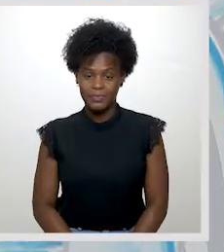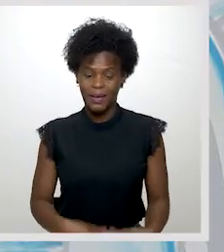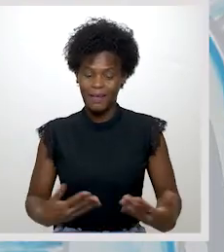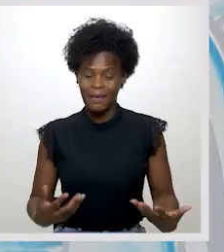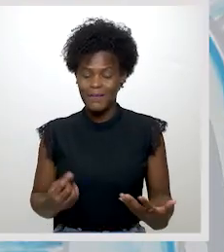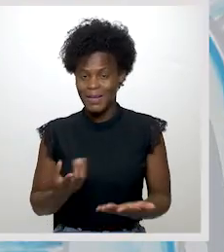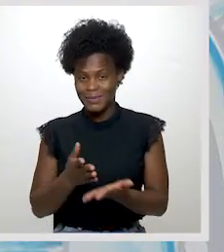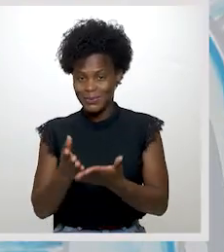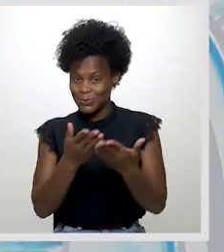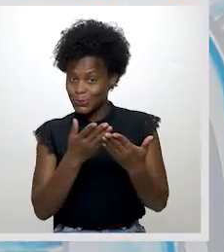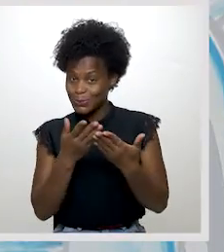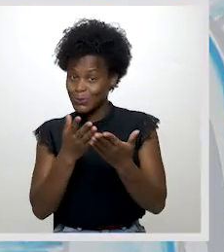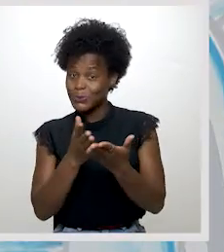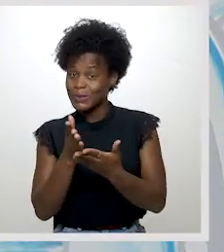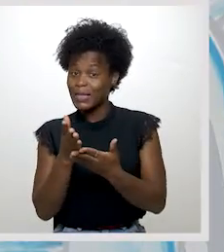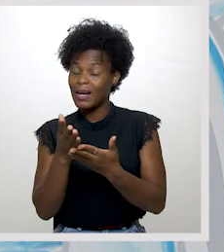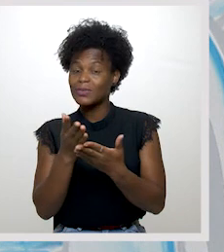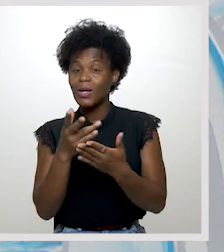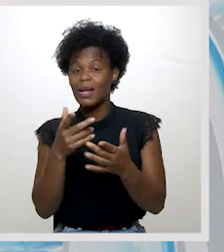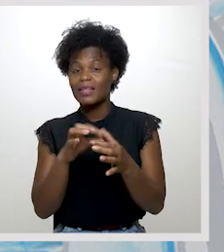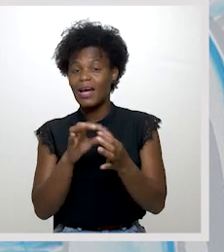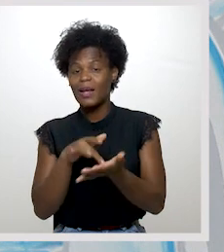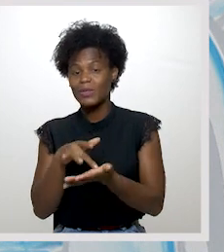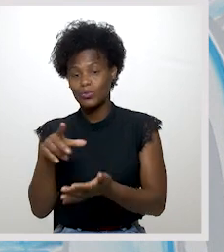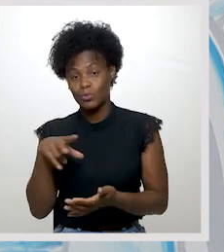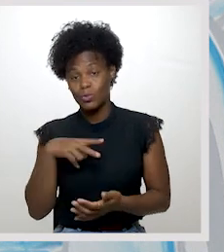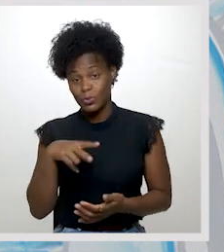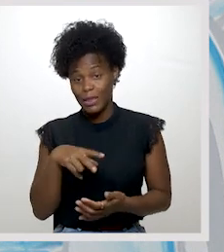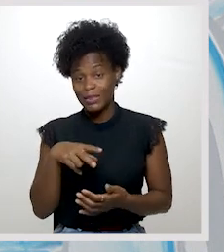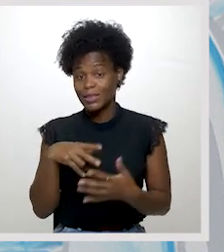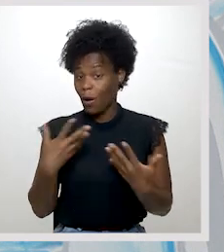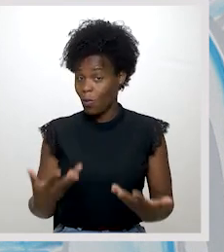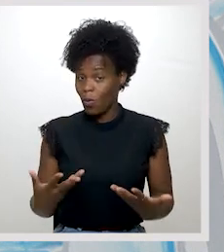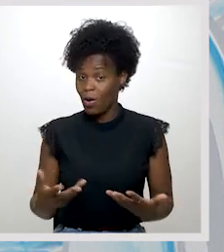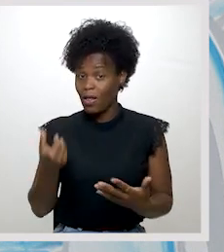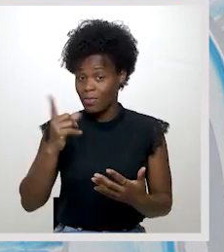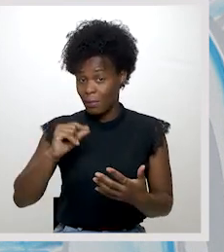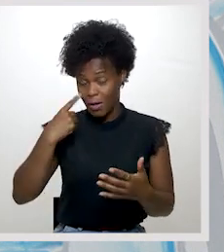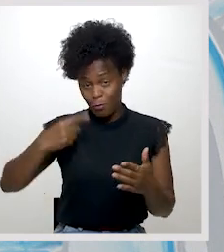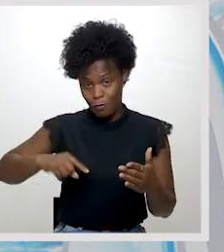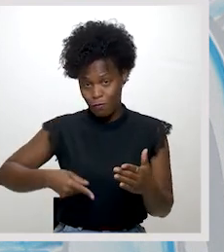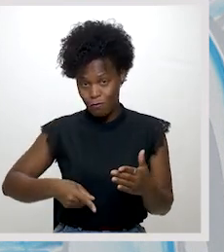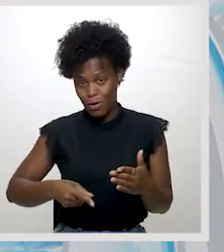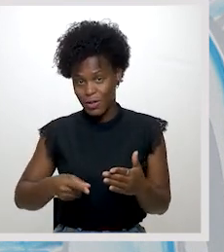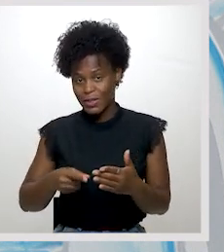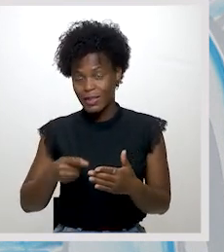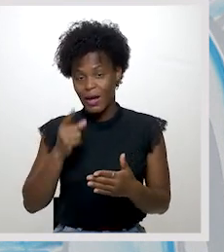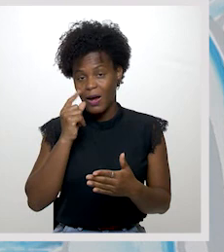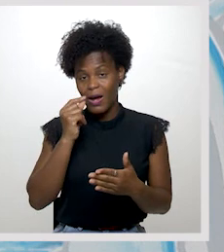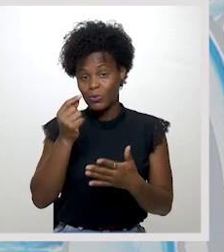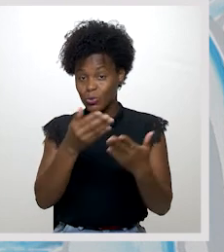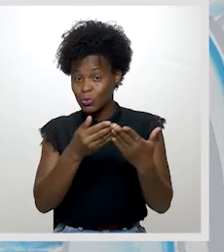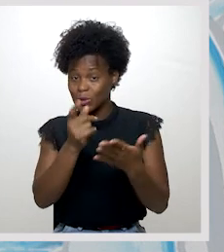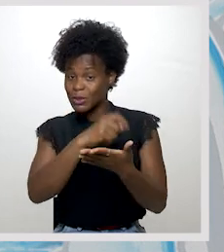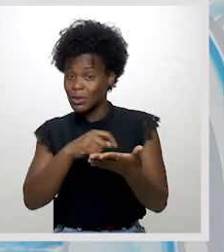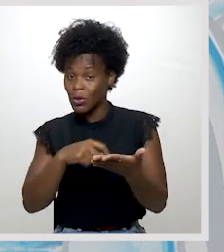Para continuar o estudo da literatura portuguesa contemporânea e aprofundar o estudo